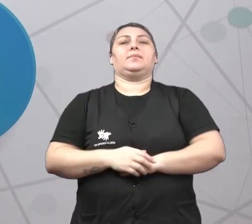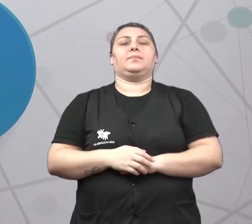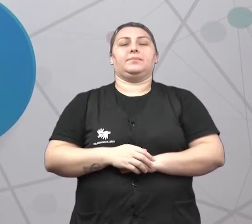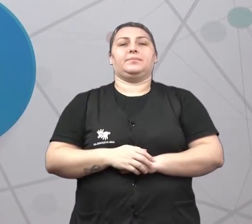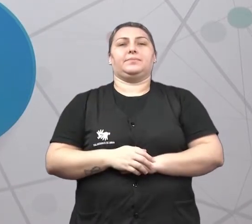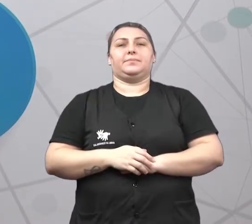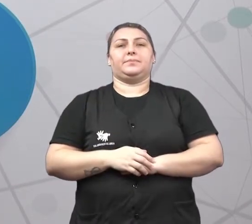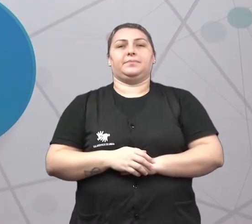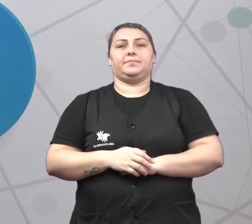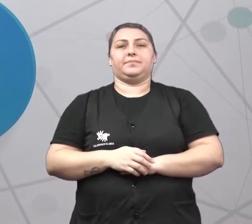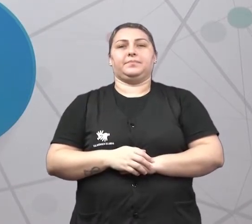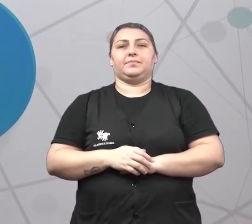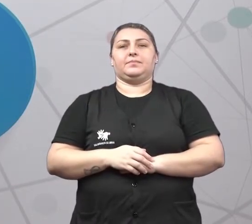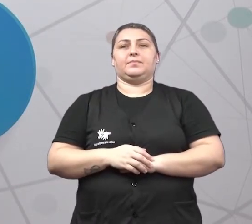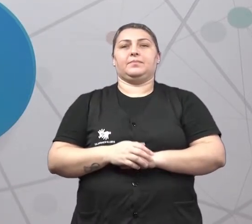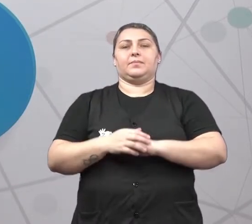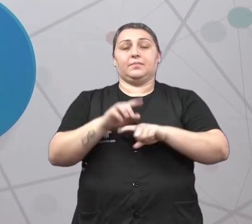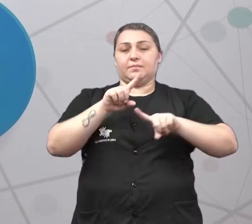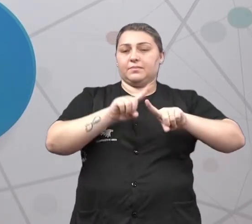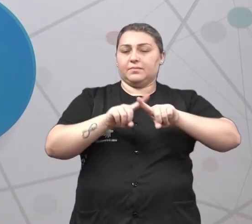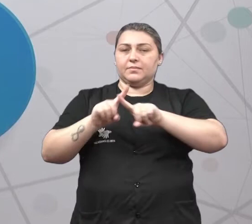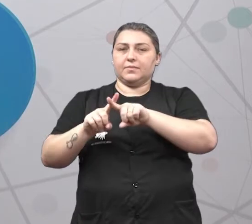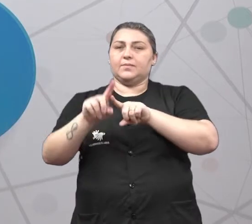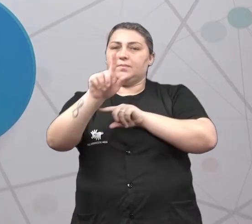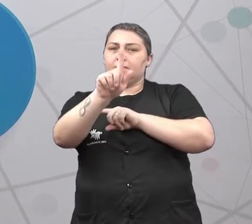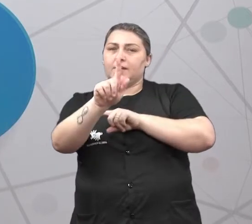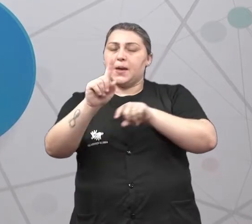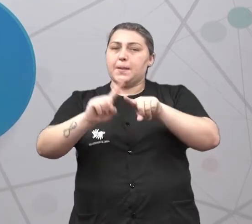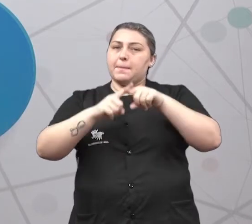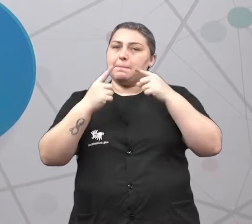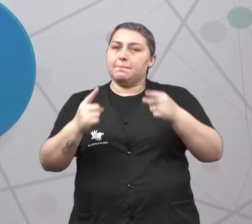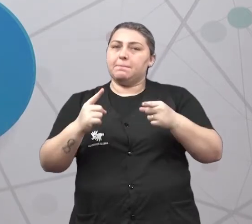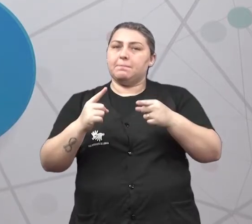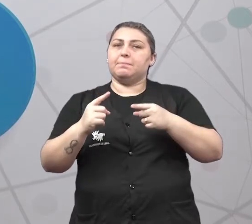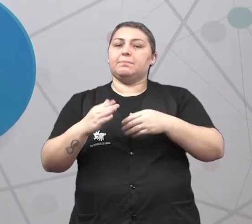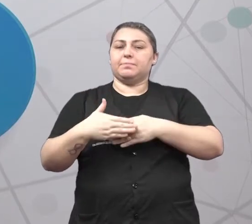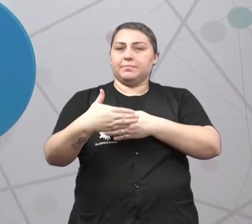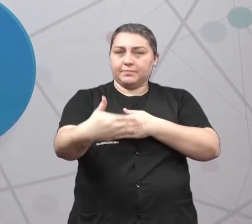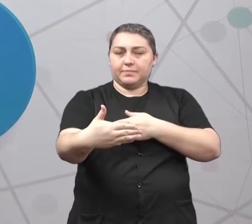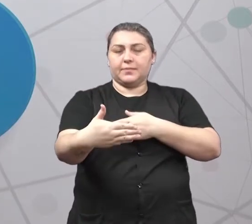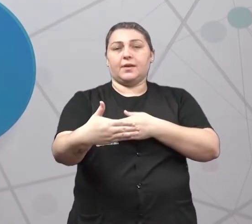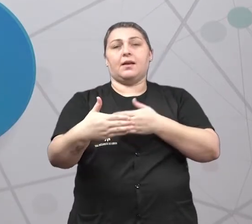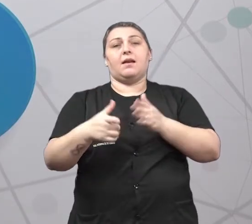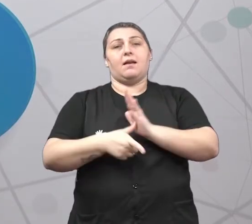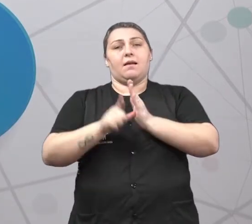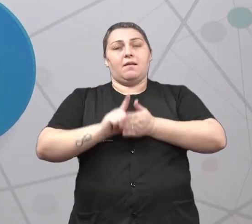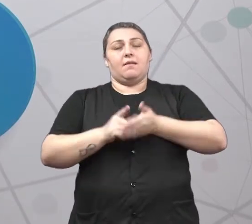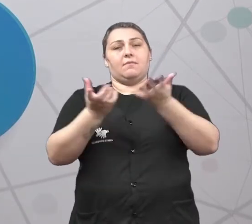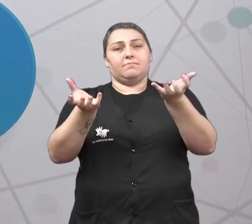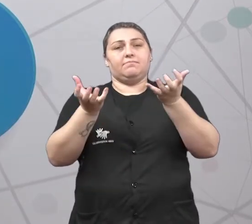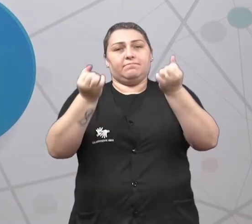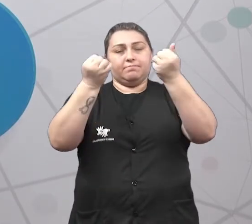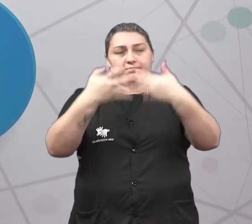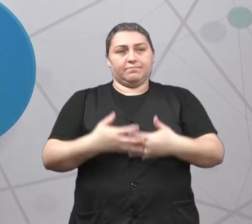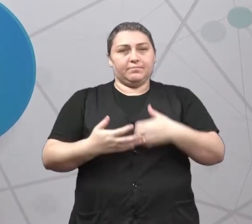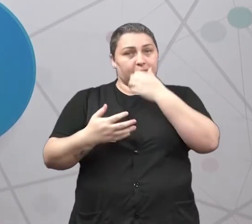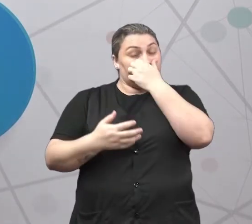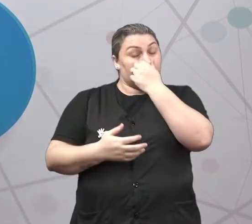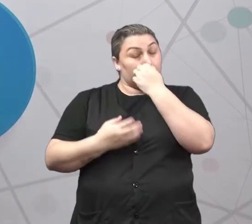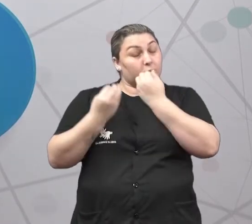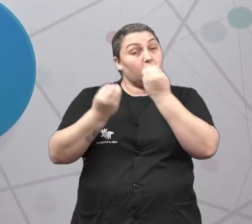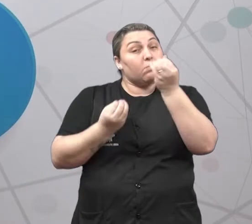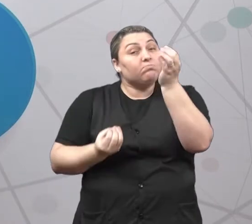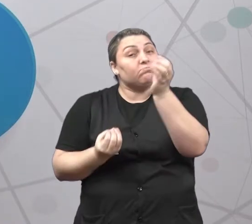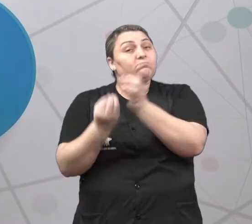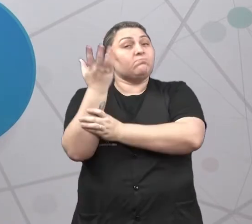submúltiplos deles e os múltiplos do grama, mas daqui a pouquinho lá na frente. E antes eu queria contar para você uma parte de como